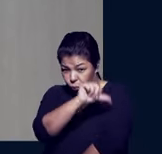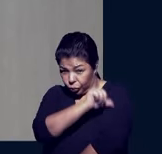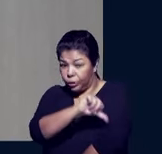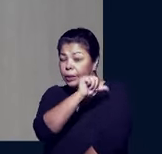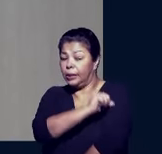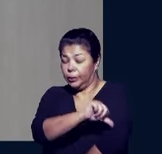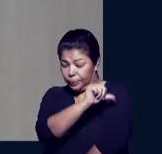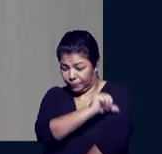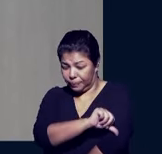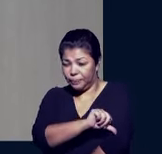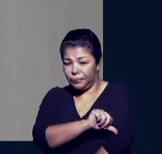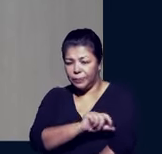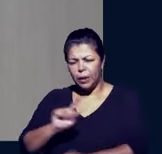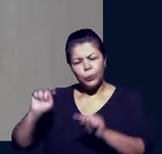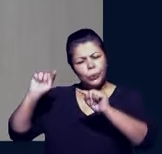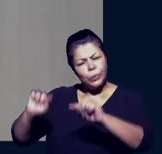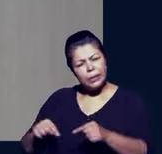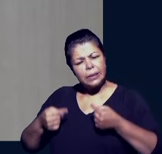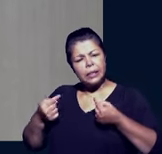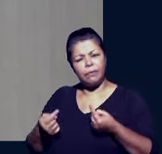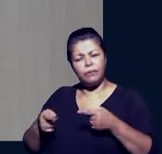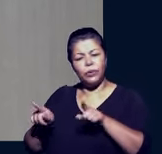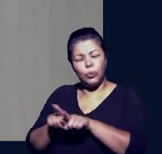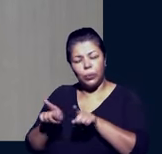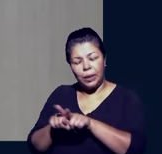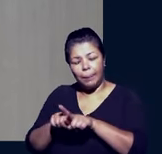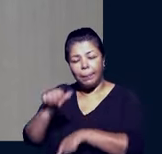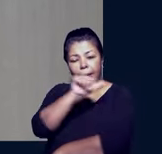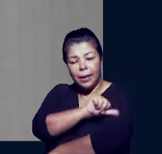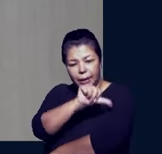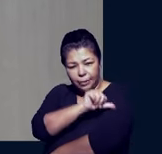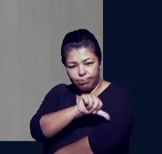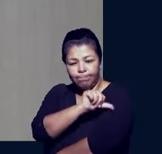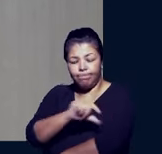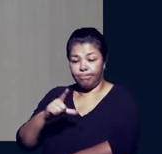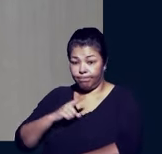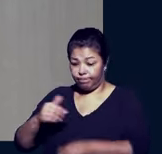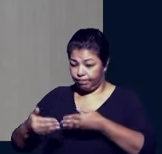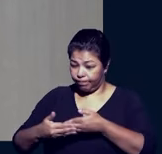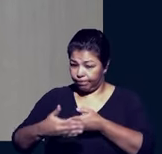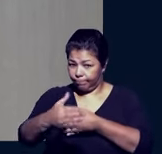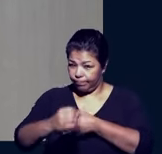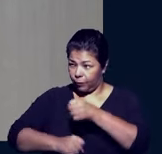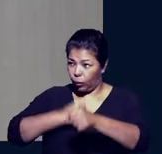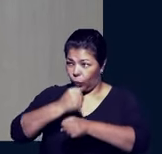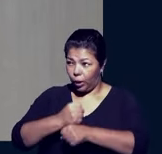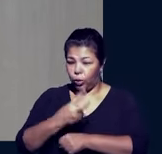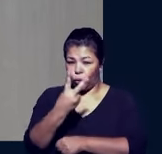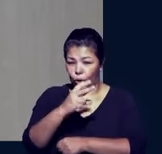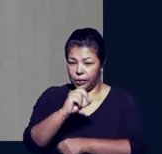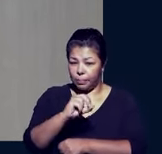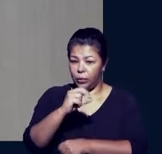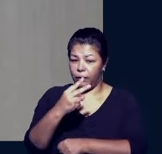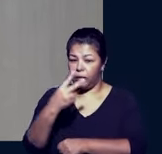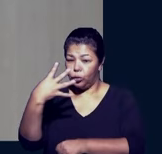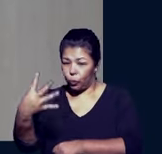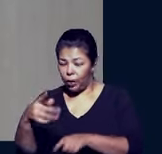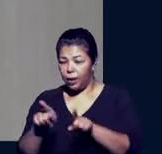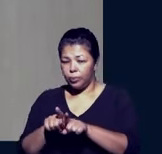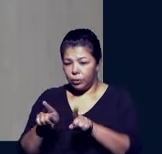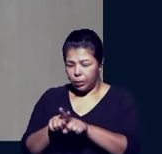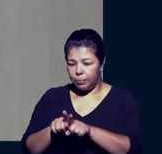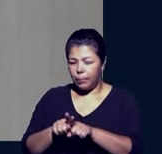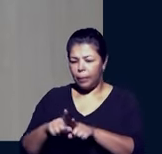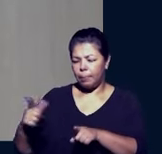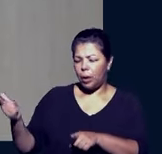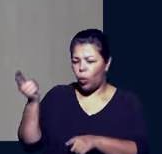Janeiro e o desafio que o Rio tem daqui pra frente pro ano que vem 2024 para continuar a atrair investimentos e